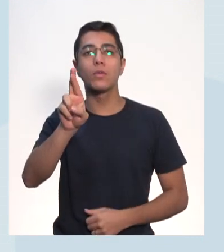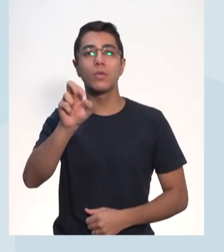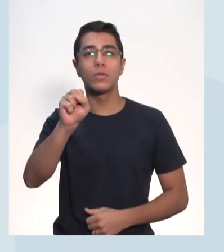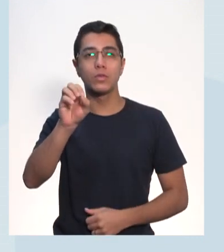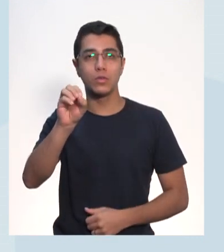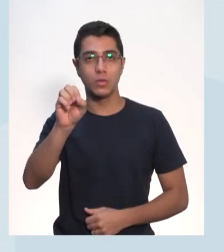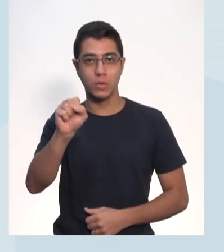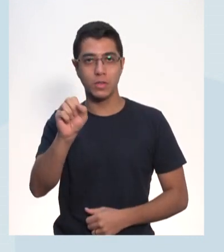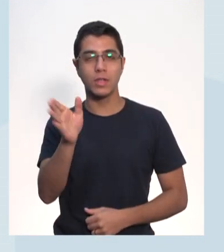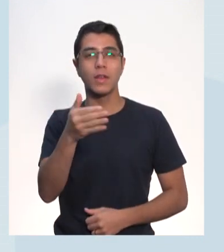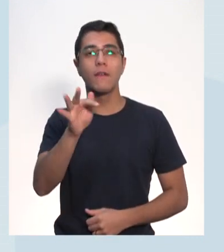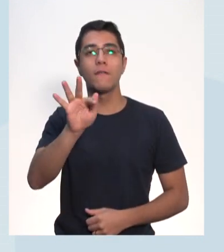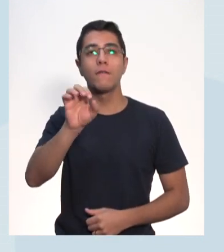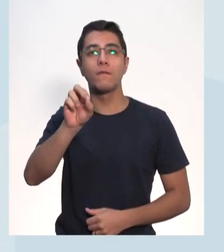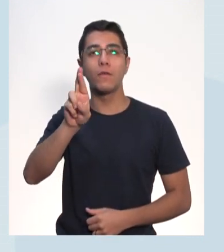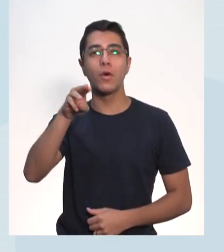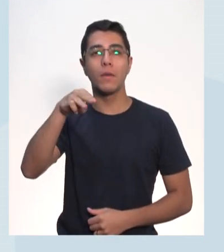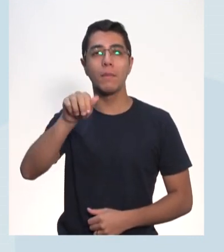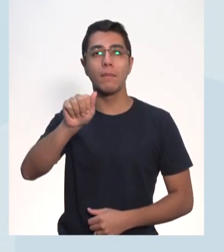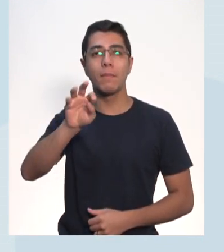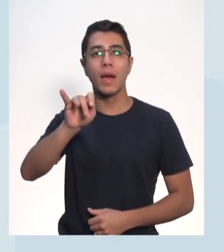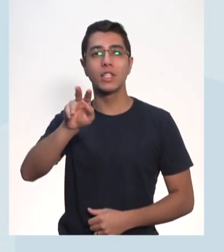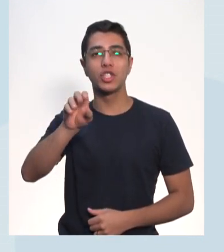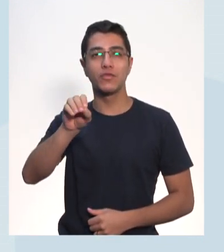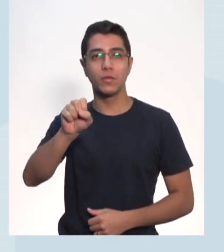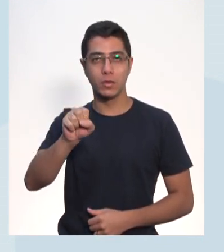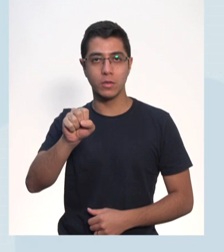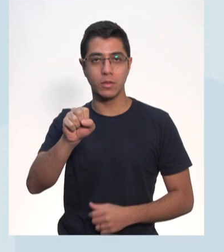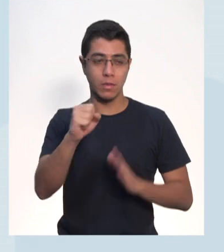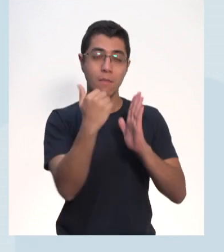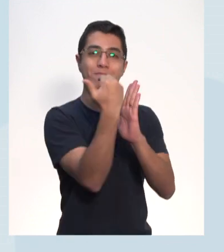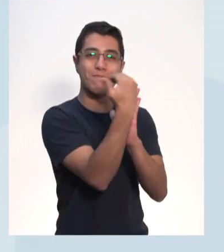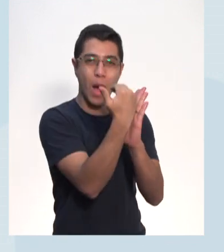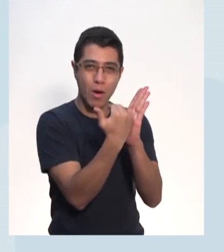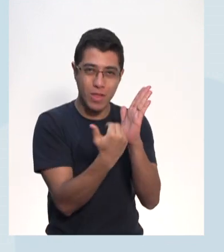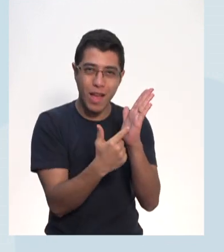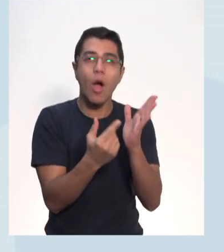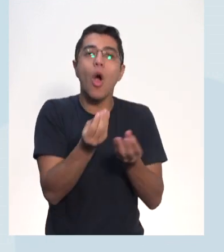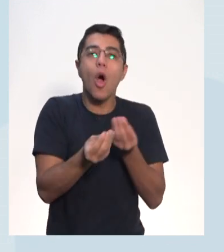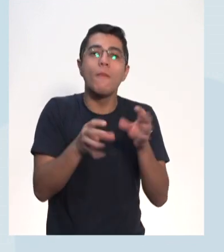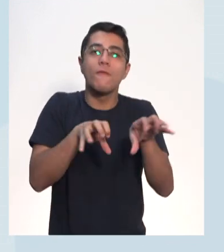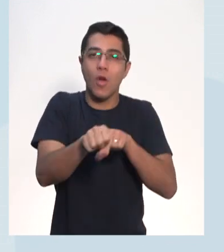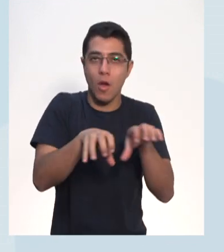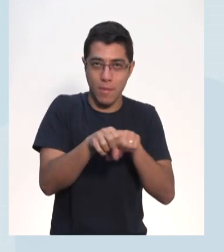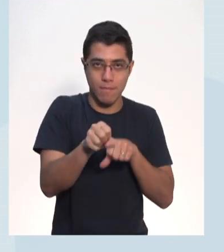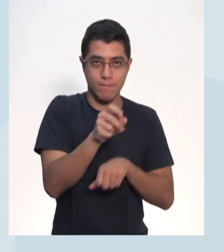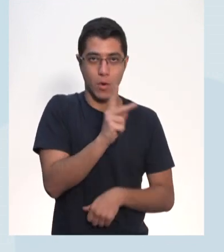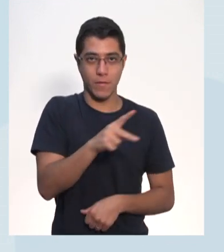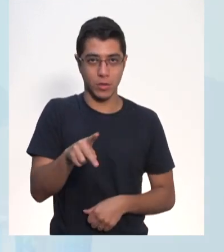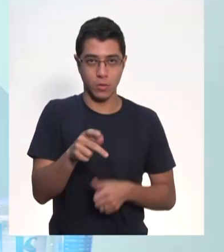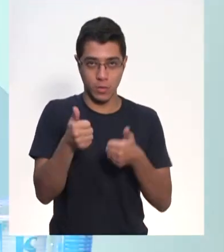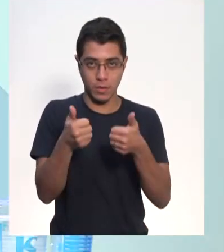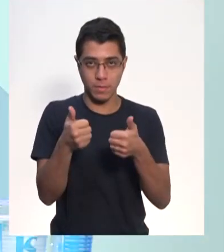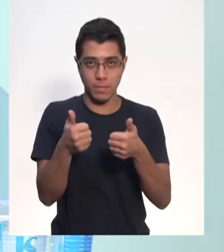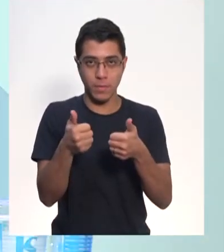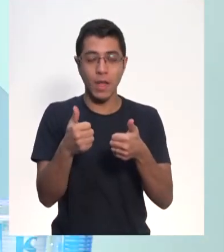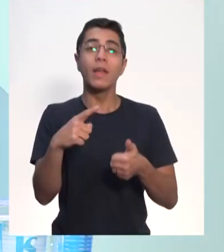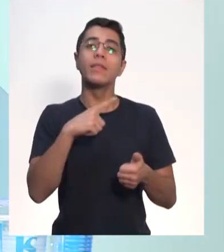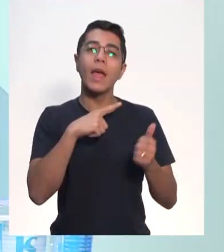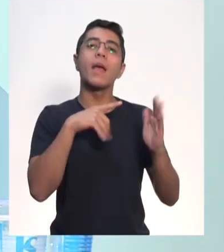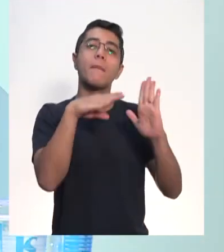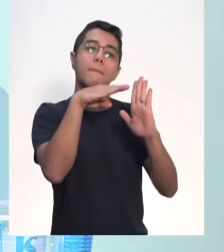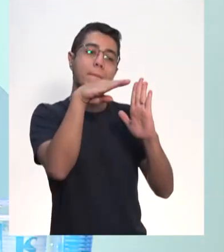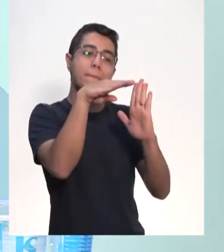com o professor, tá? Então, por isso que tem esse item, pautas e percursos formativos em rede, professor. Tem um item que é pautas e